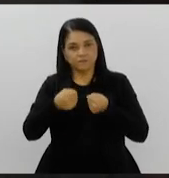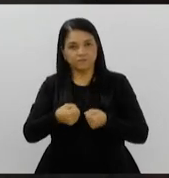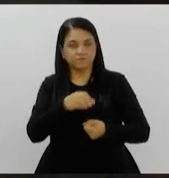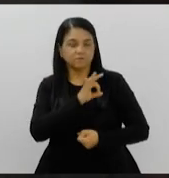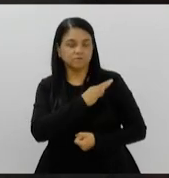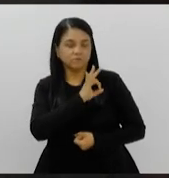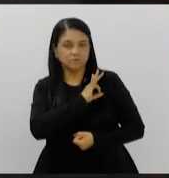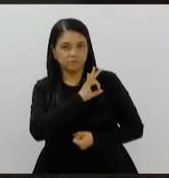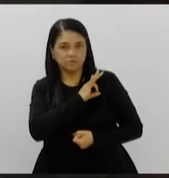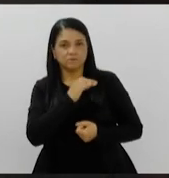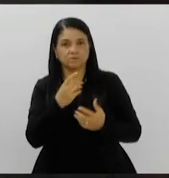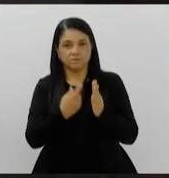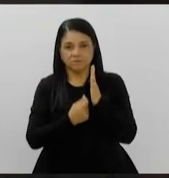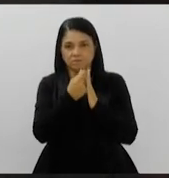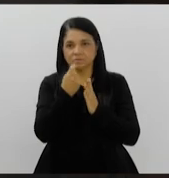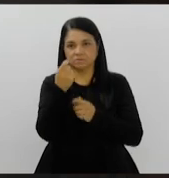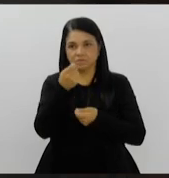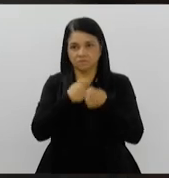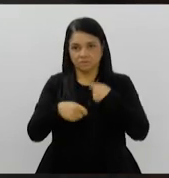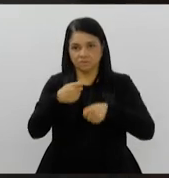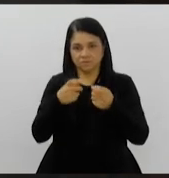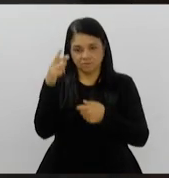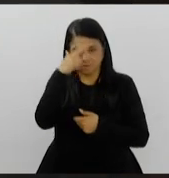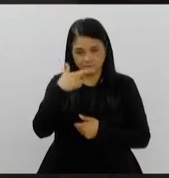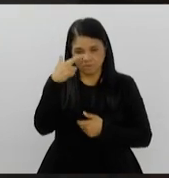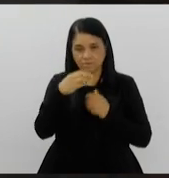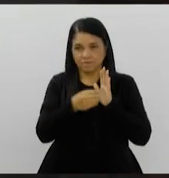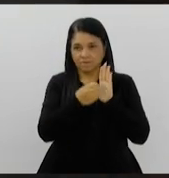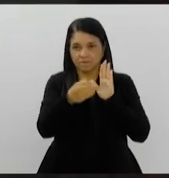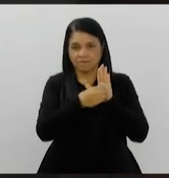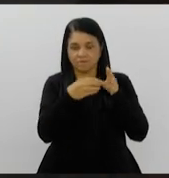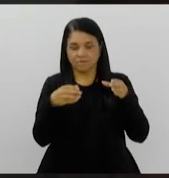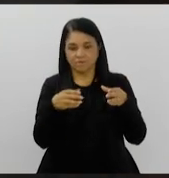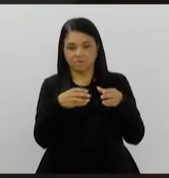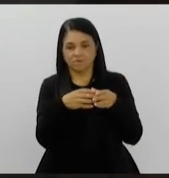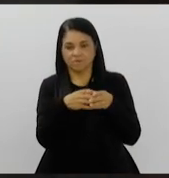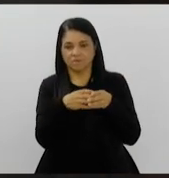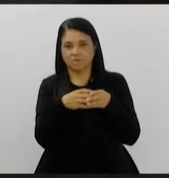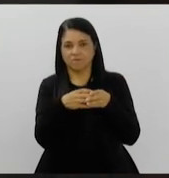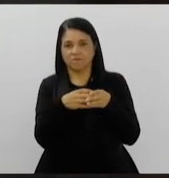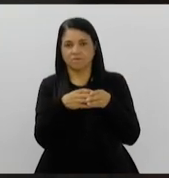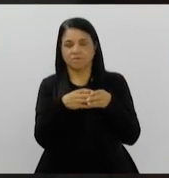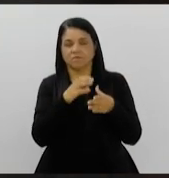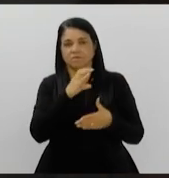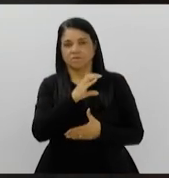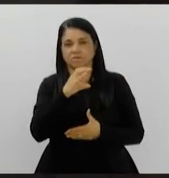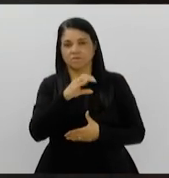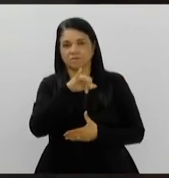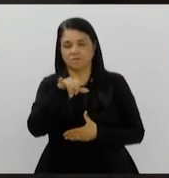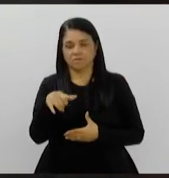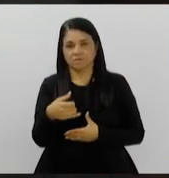Orçamento, Fiscalização Financeira e Controle. Para emitir parecer pela Comissão de Constituição e Justiça,